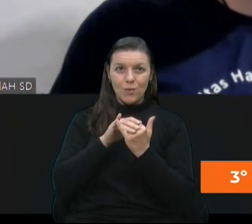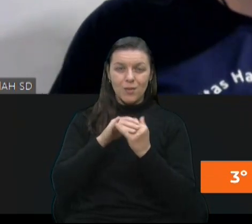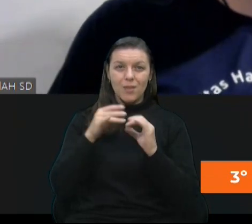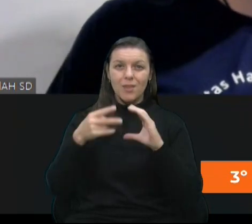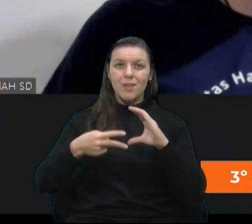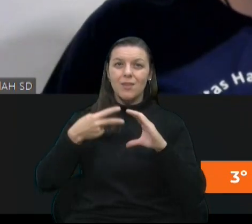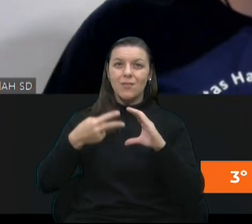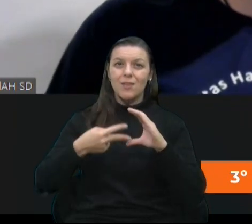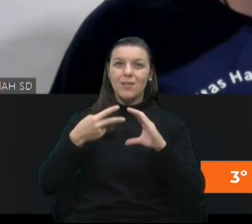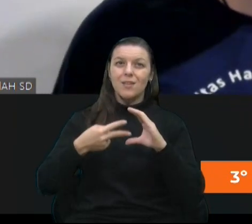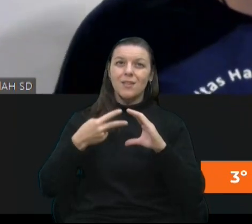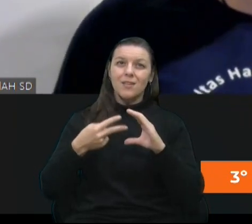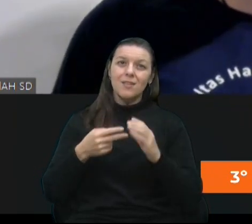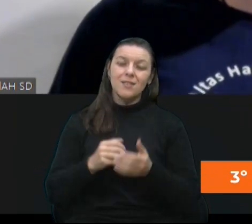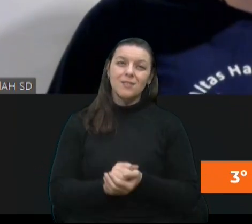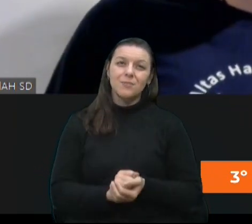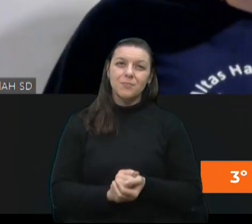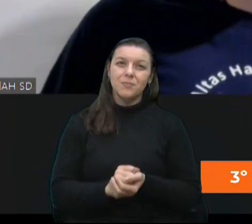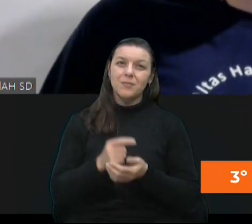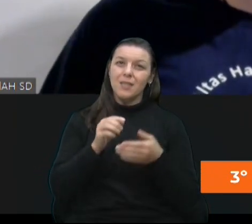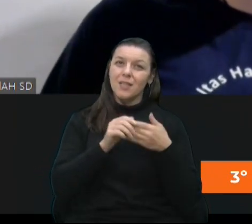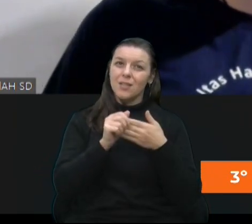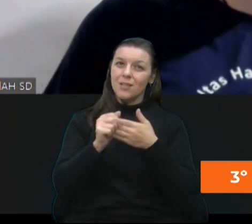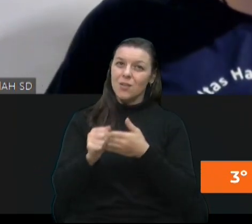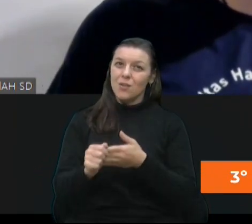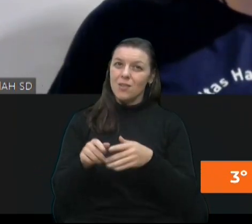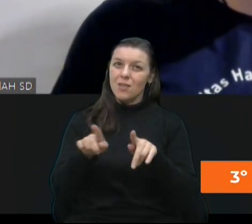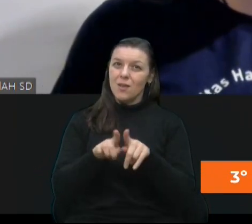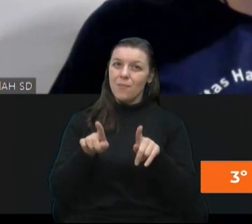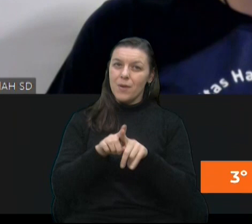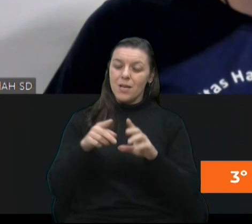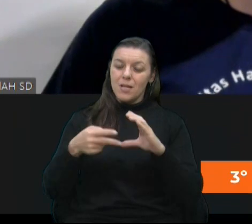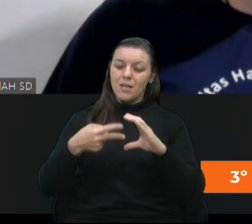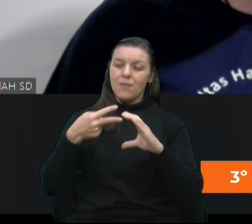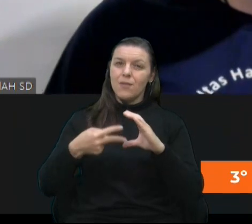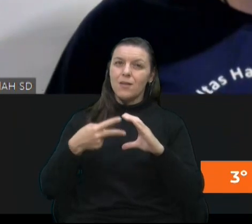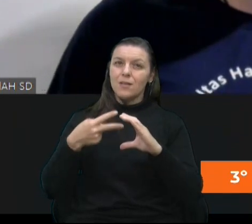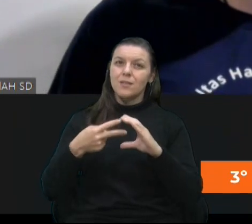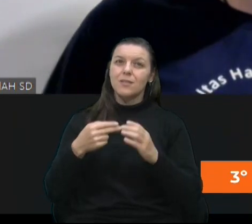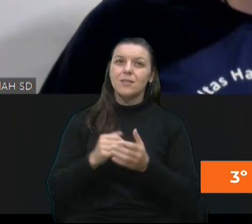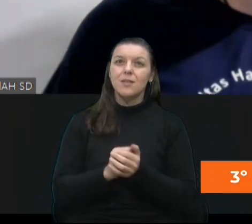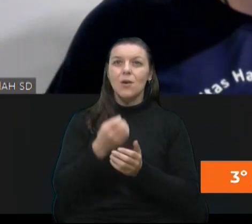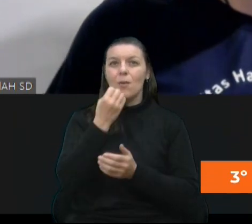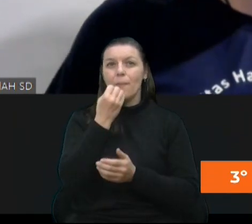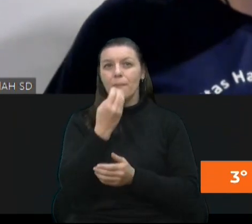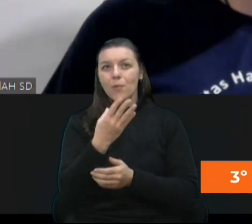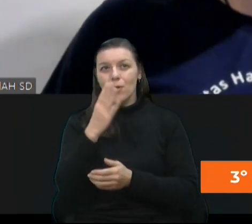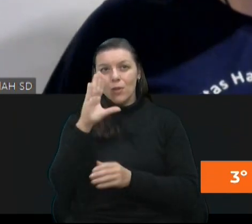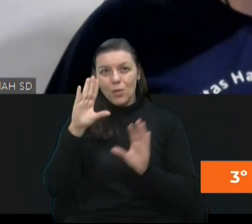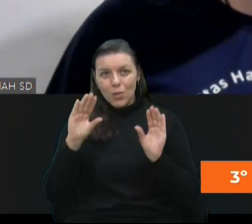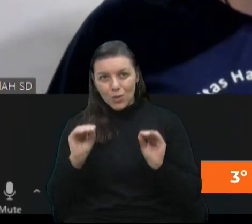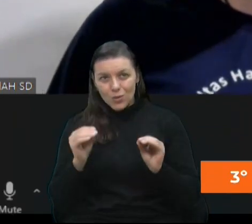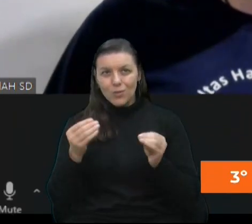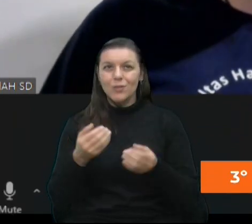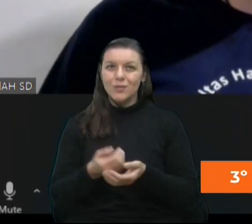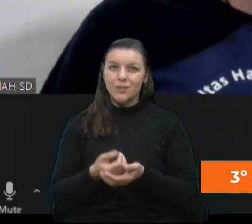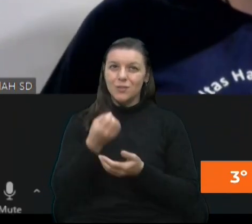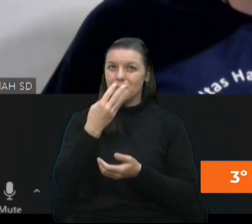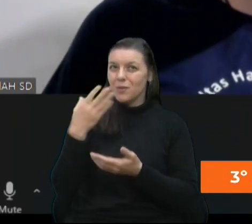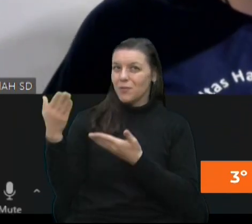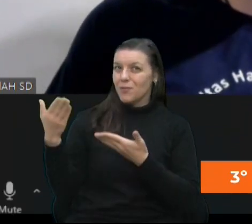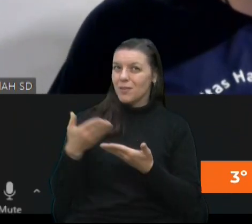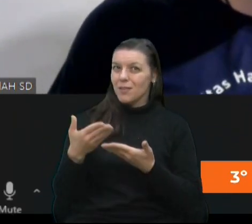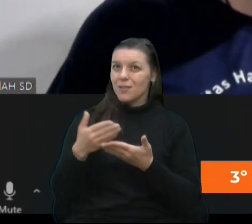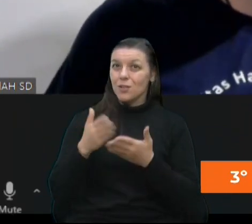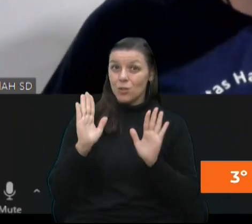TV Câmara Caxias, e para quem está nos acompanhando também pela TV Câmara, muito boa noite, seja muito bem-vindo. Vocês já estão